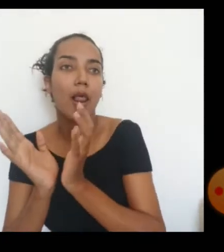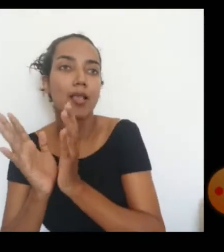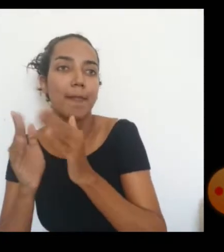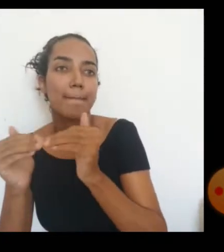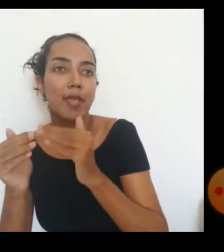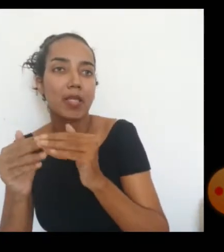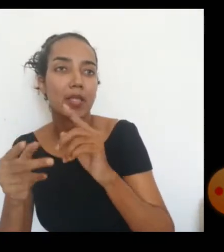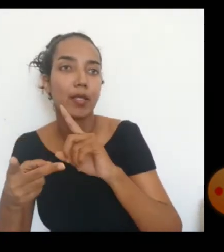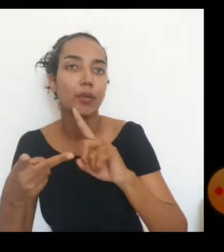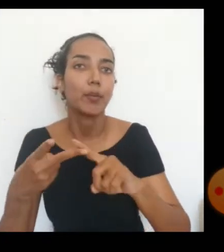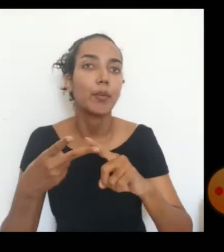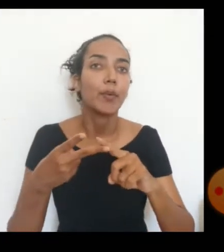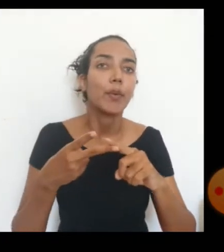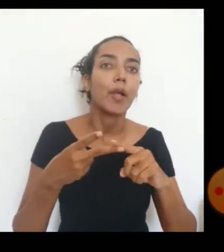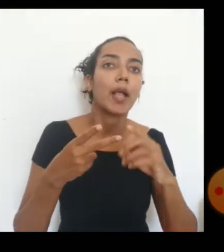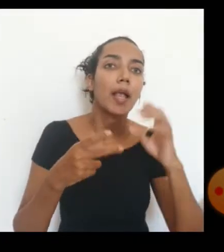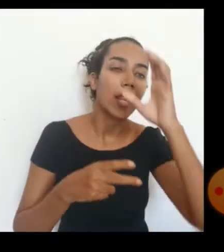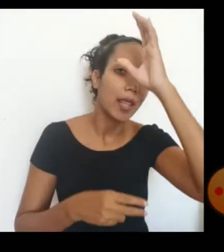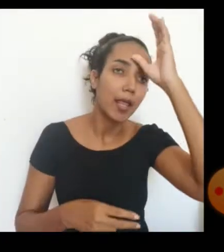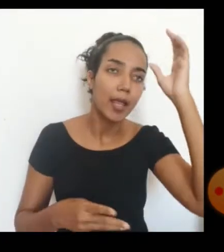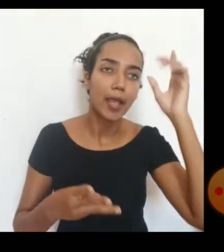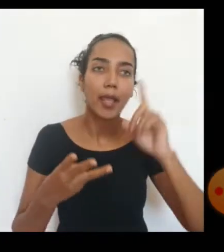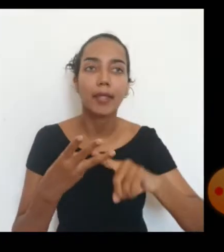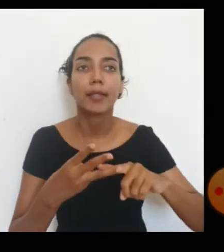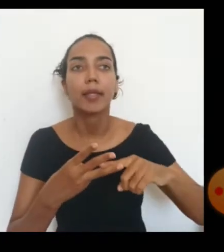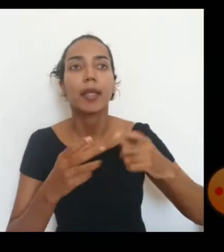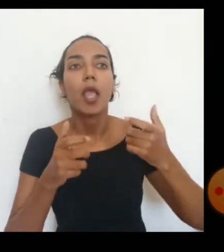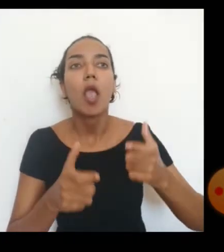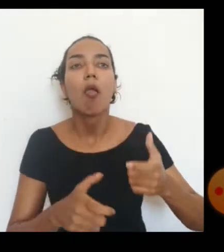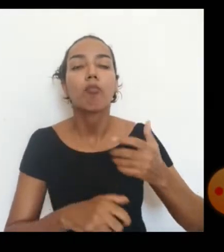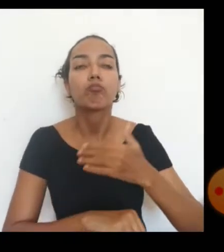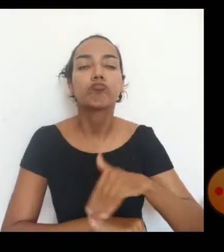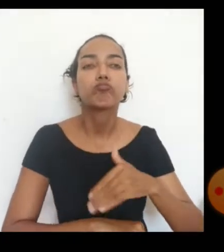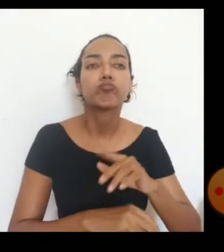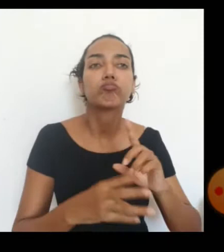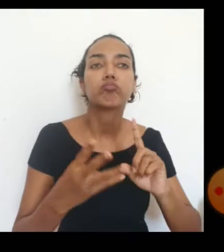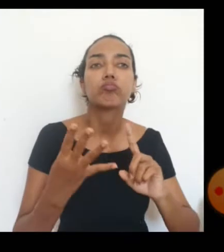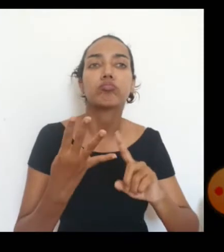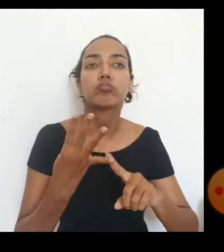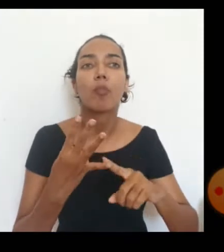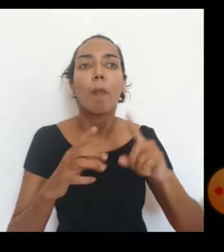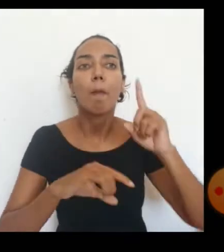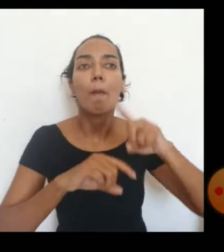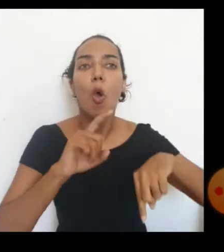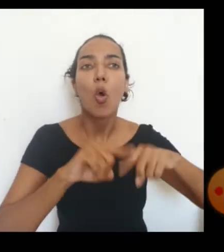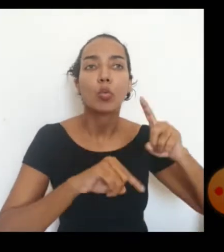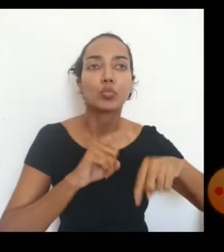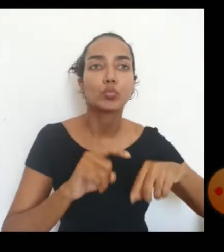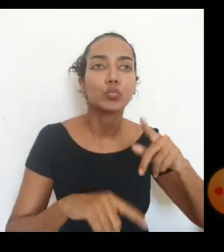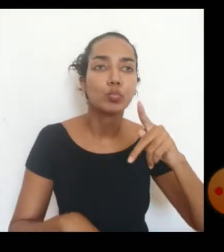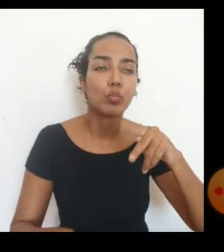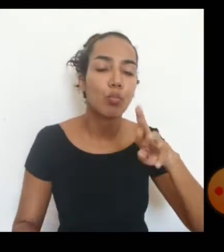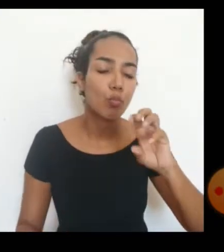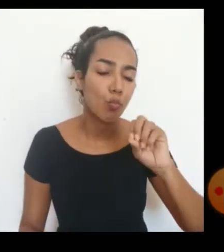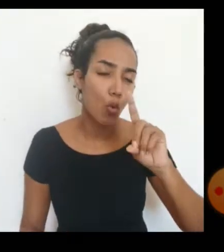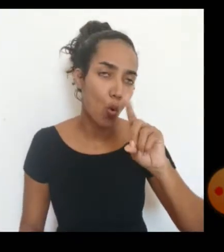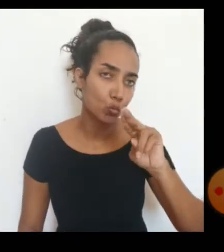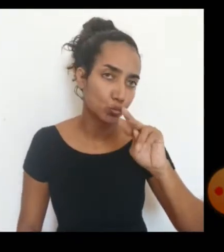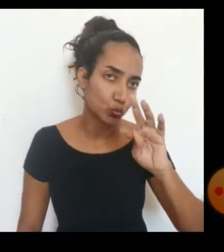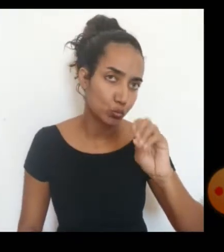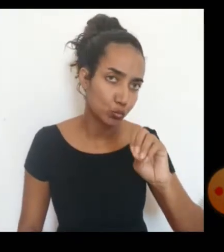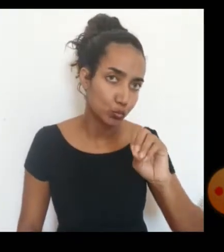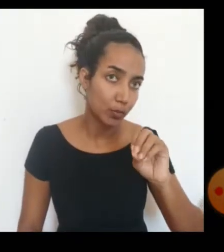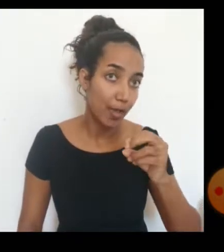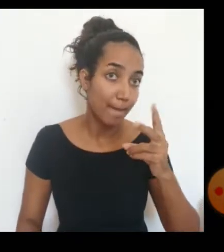cliente, endereço, produto, e uma série de outras classes aqui. Notem que os relacionamentos